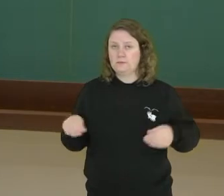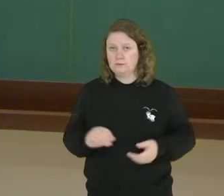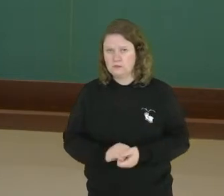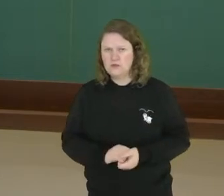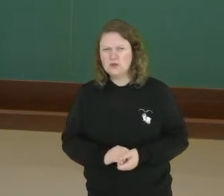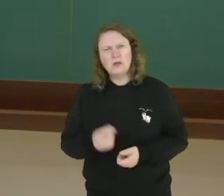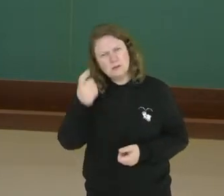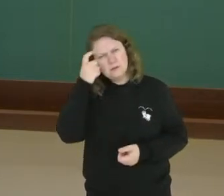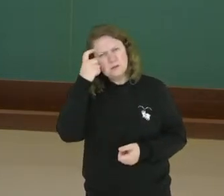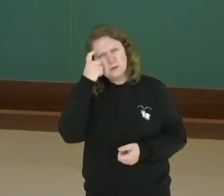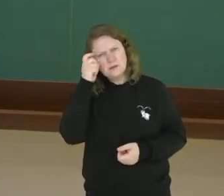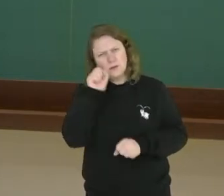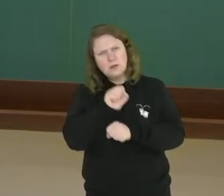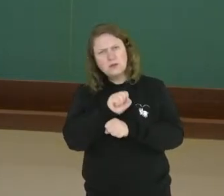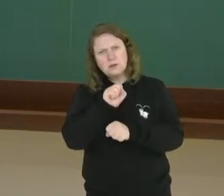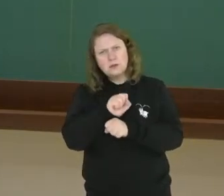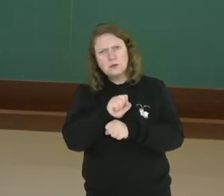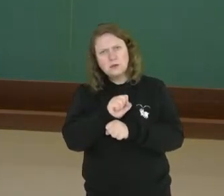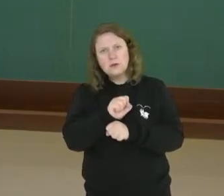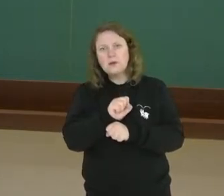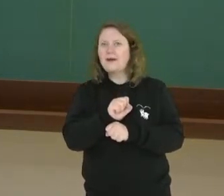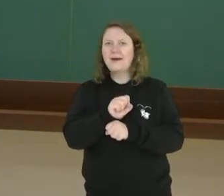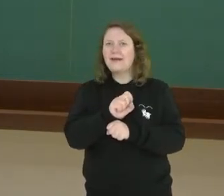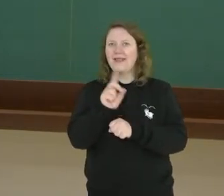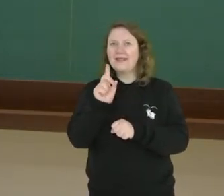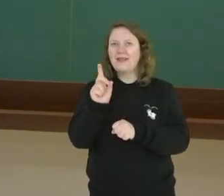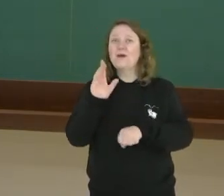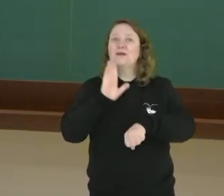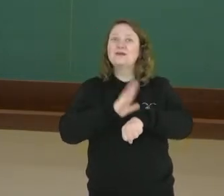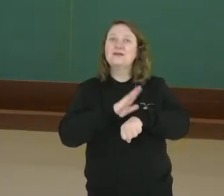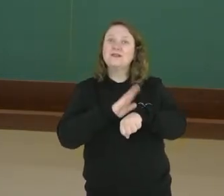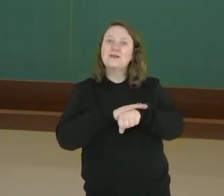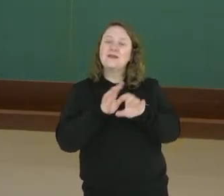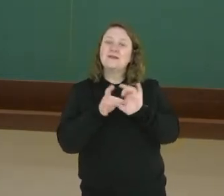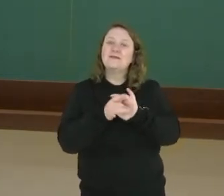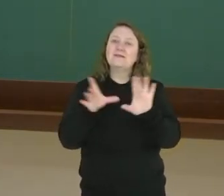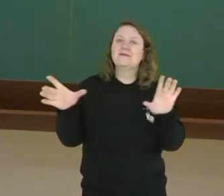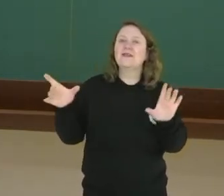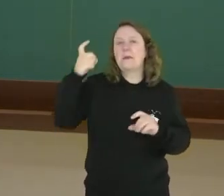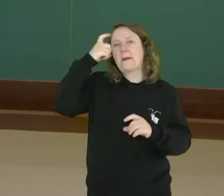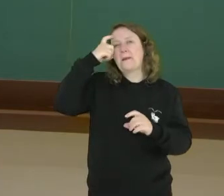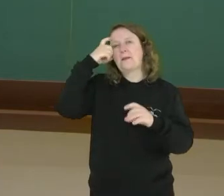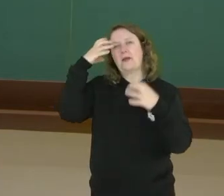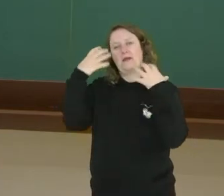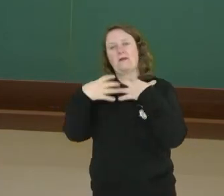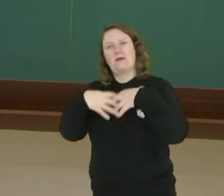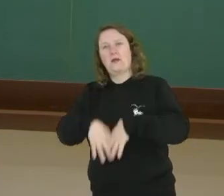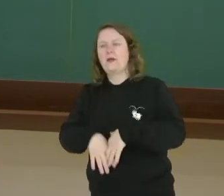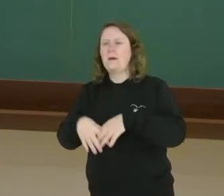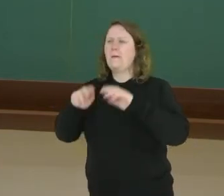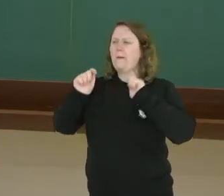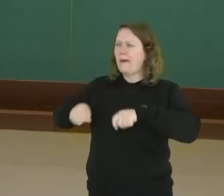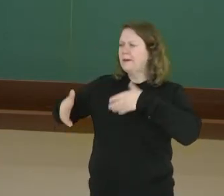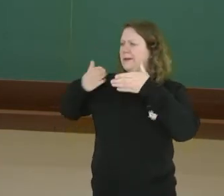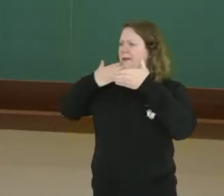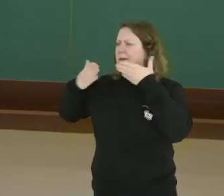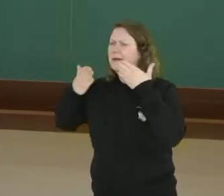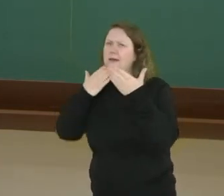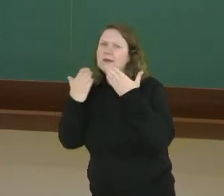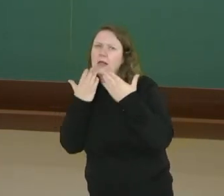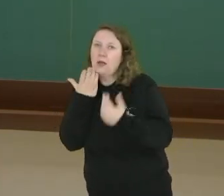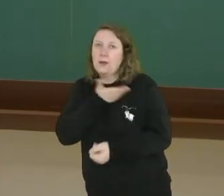parou para pensar nisso? Ainda não? Tudo bem, eu vou dar um tempinho para você pensar aí, pode conversar aí com os colegas, com a família, e